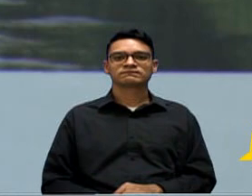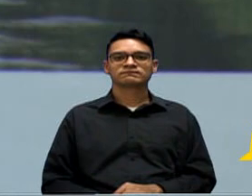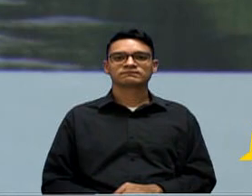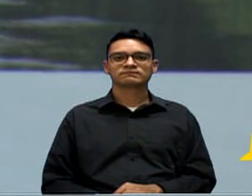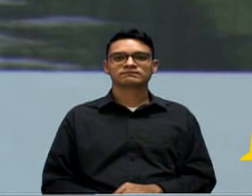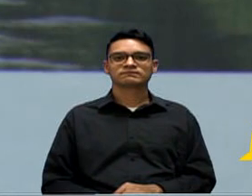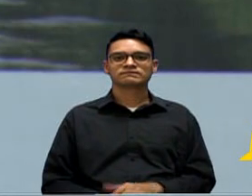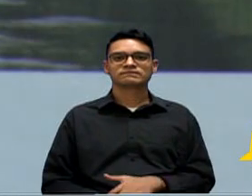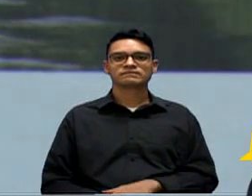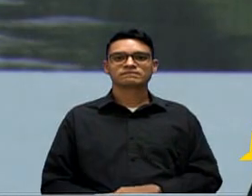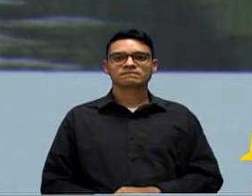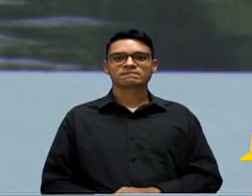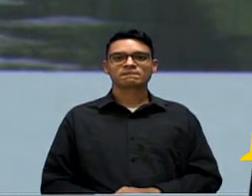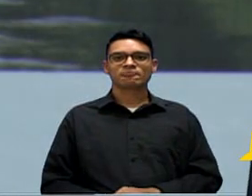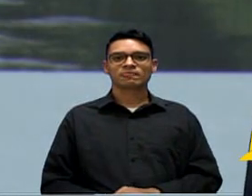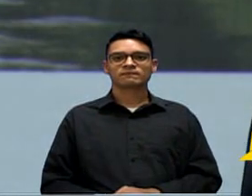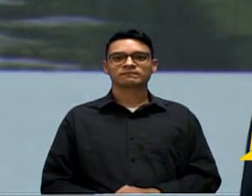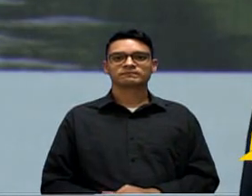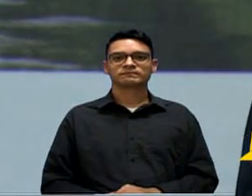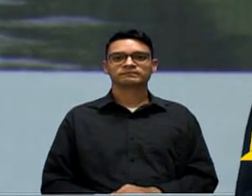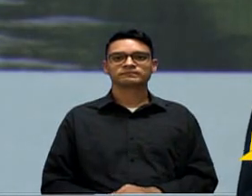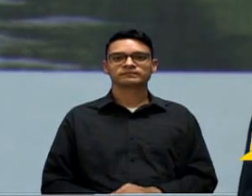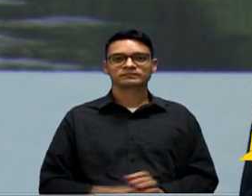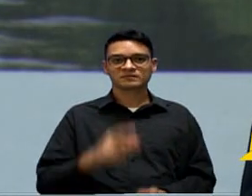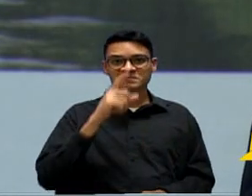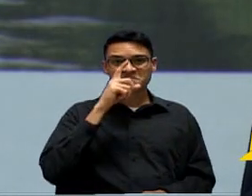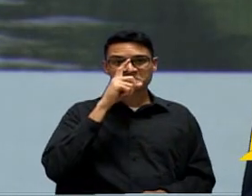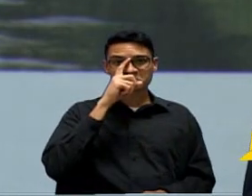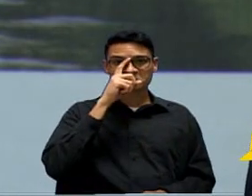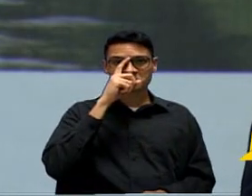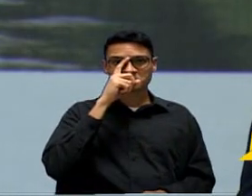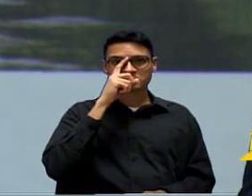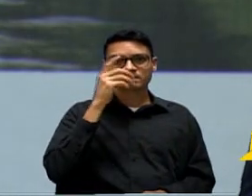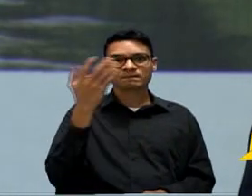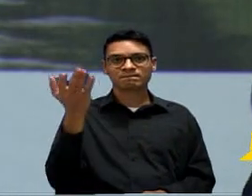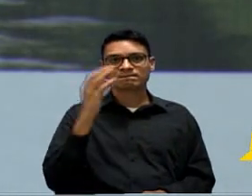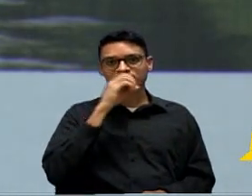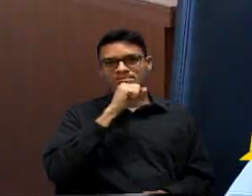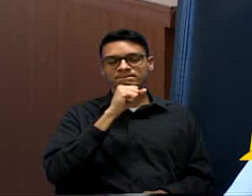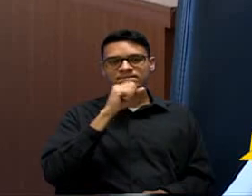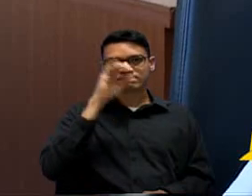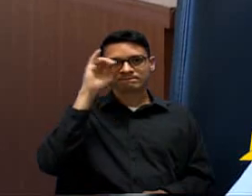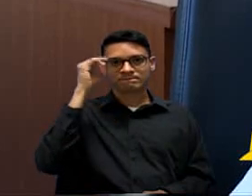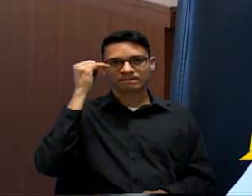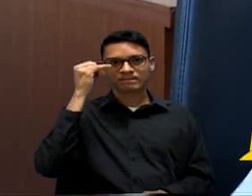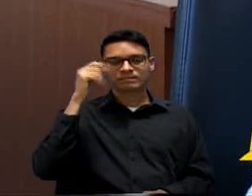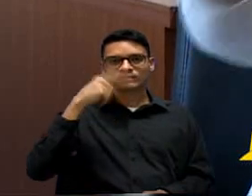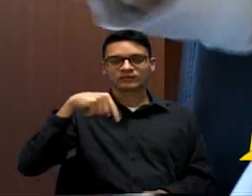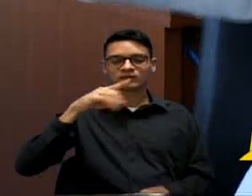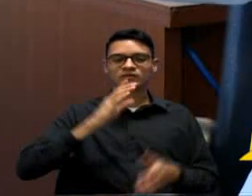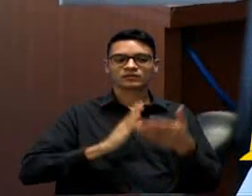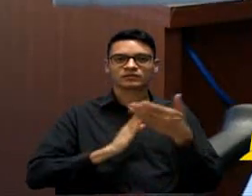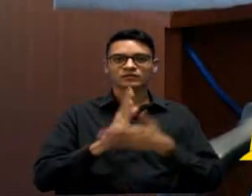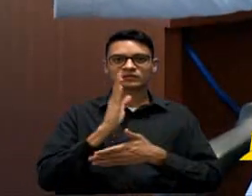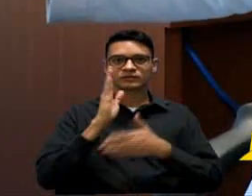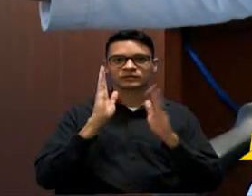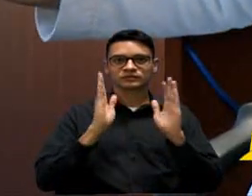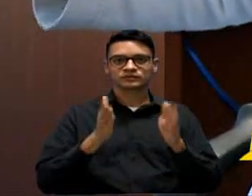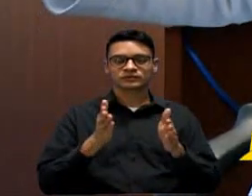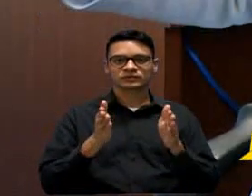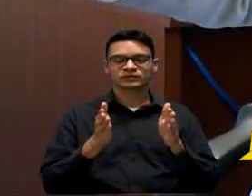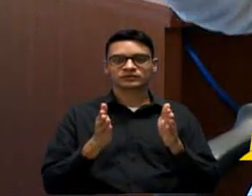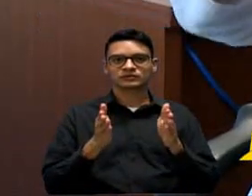não? Não. Tá. João, é coisa rápida. É isso, nós, né, acabamos, vereador, de aprovar, Fernando,